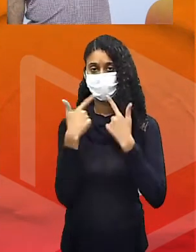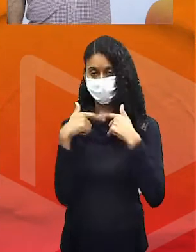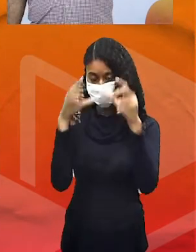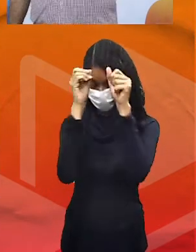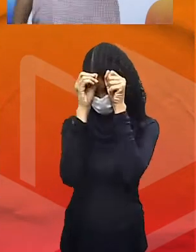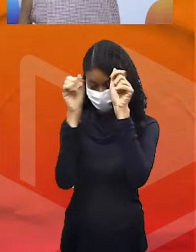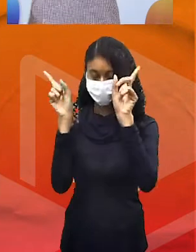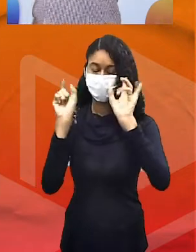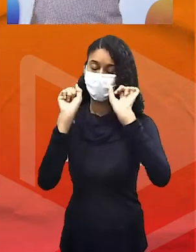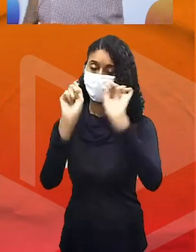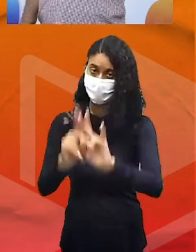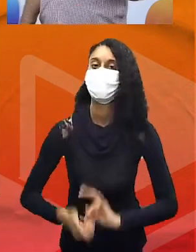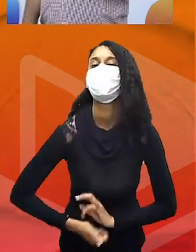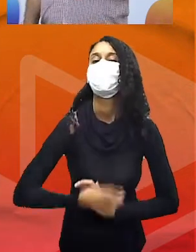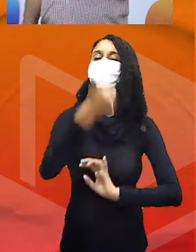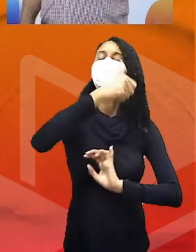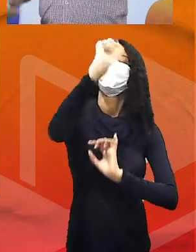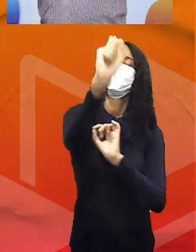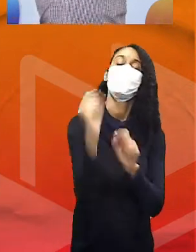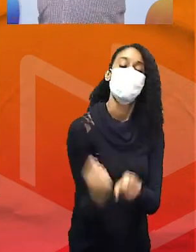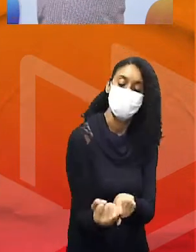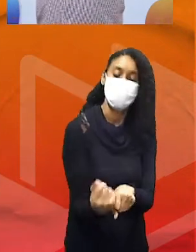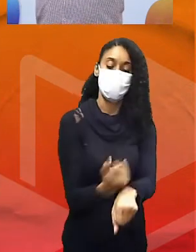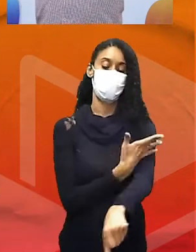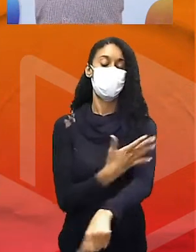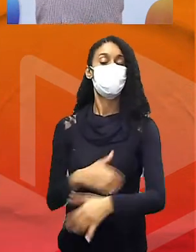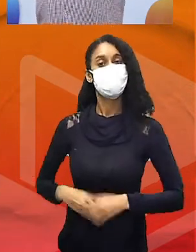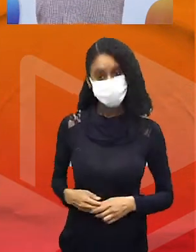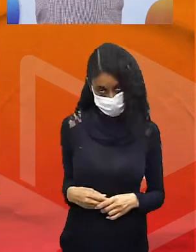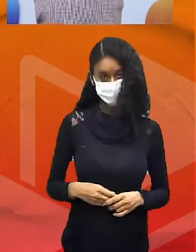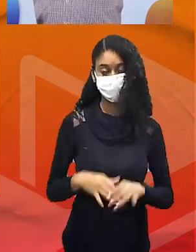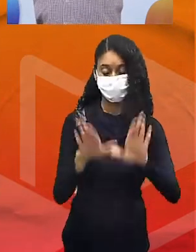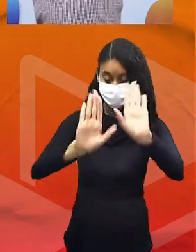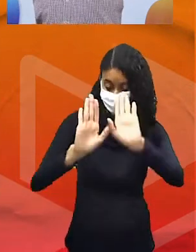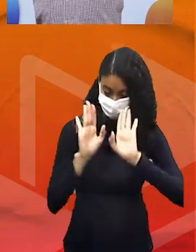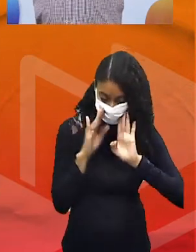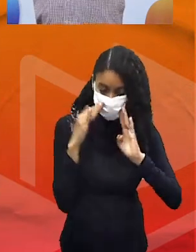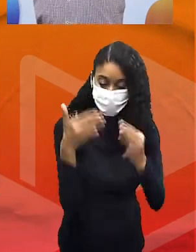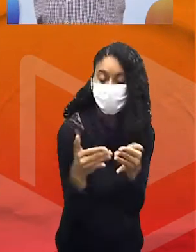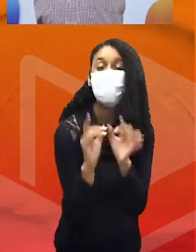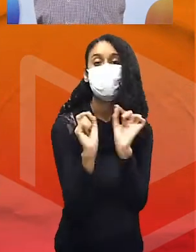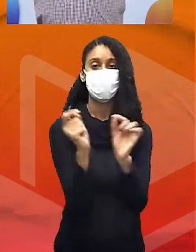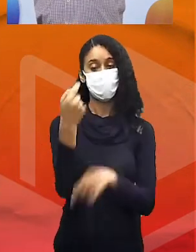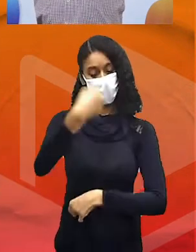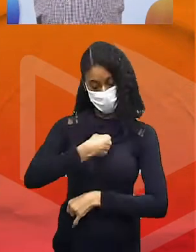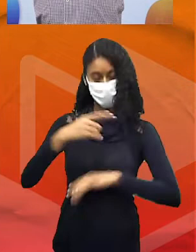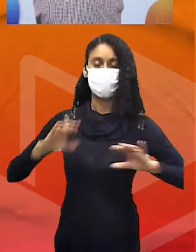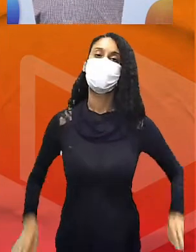repetindo. A primeira, função emotiva, quando o texto está centrado no eu.